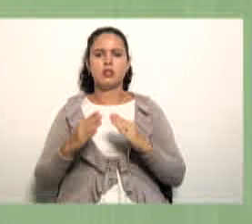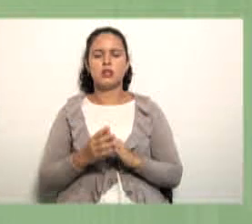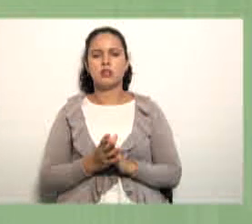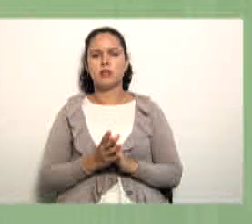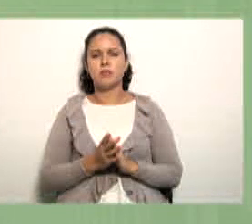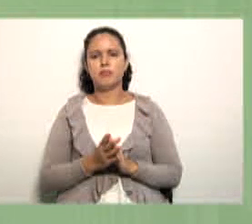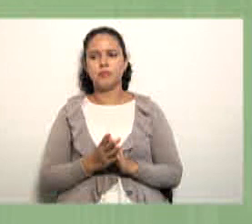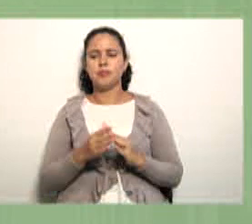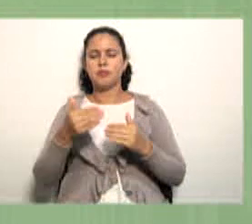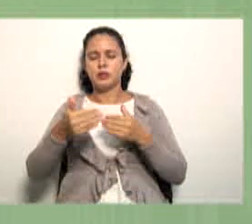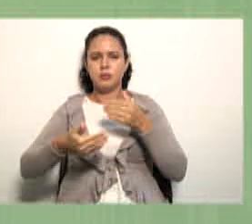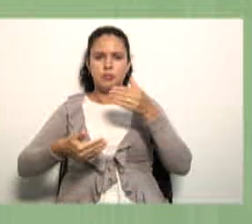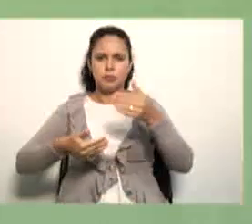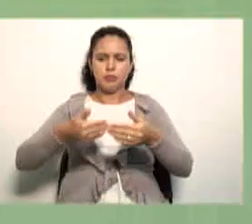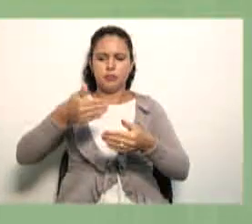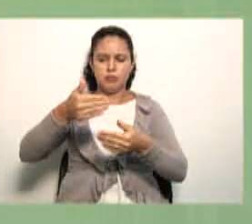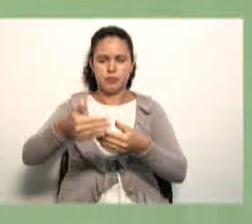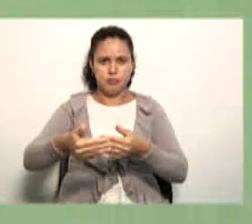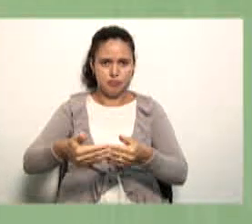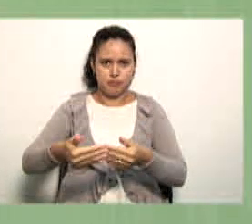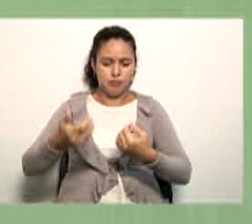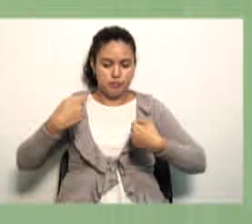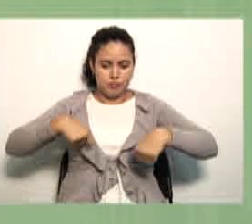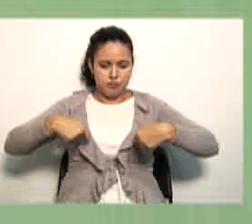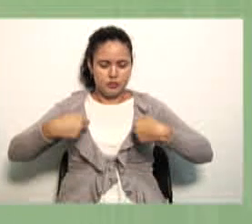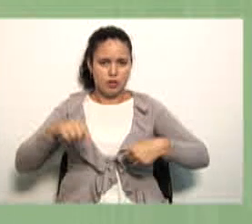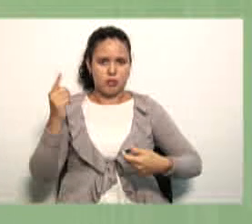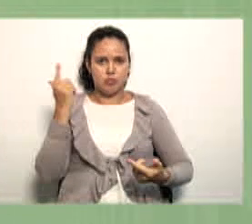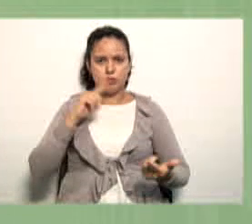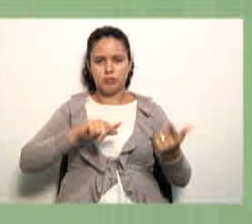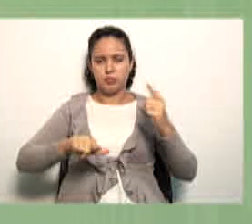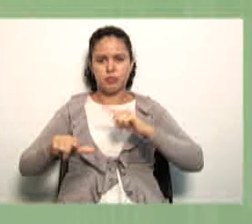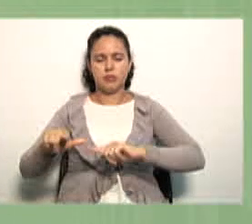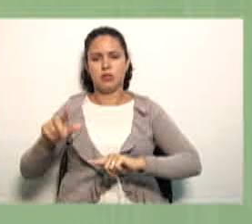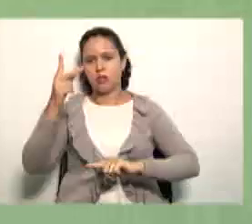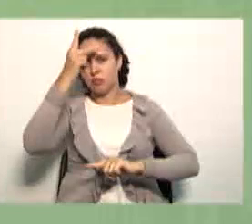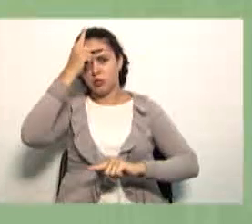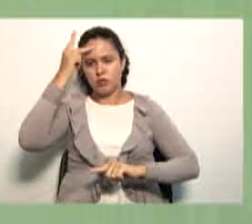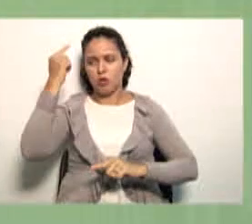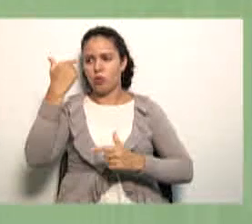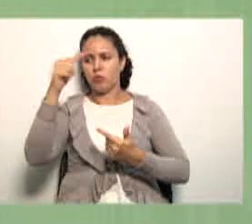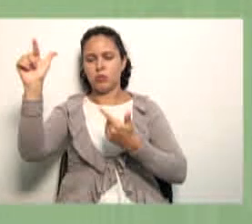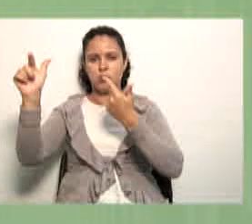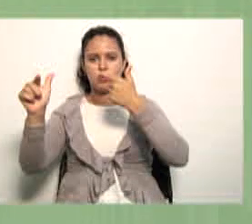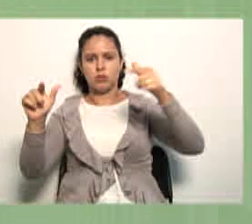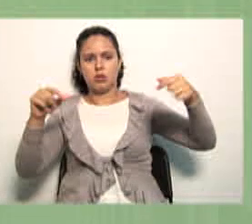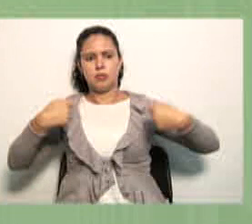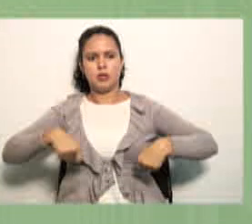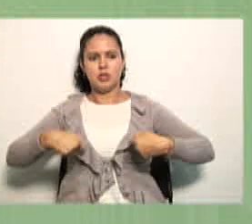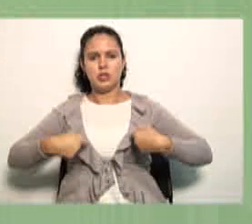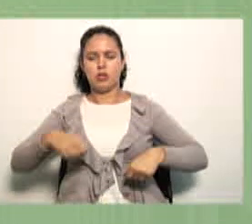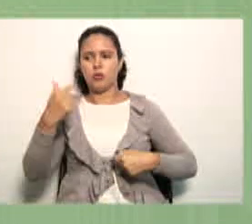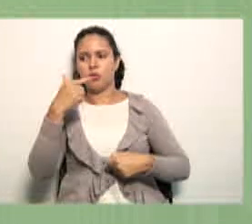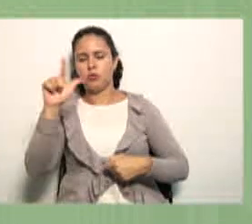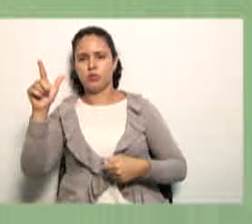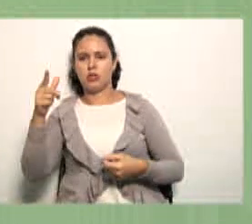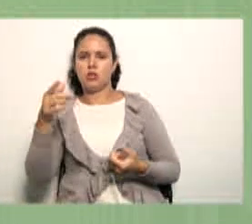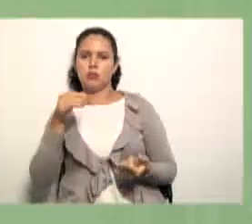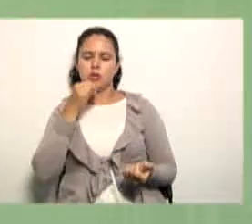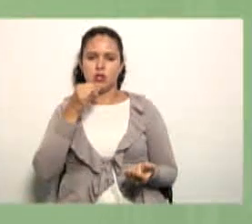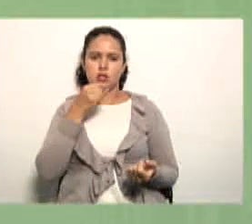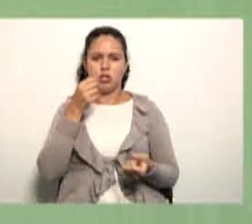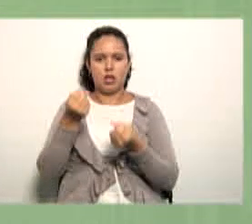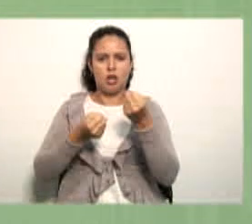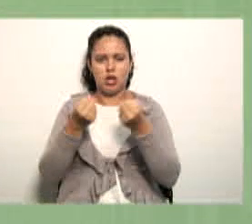que à medida que essas primeiras necessidades são sanadas, as pessoas passam a ter outras necessidades, como transporte,